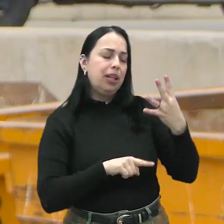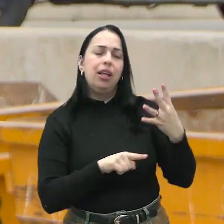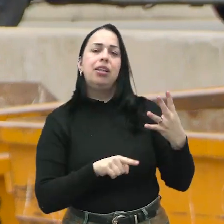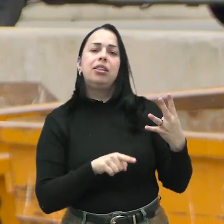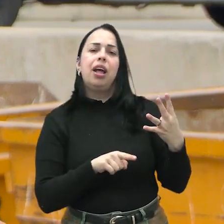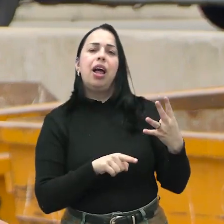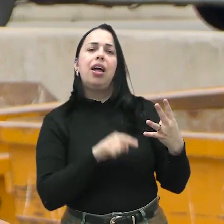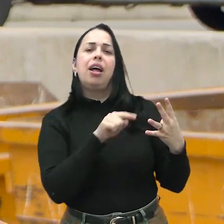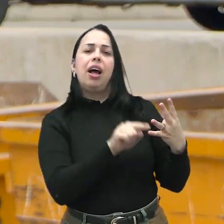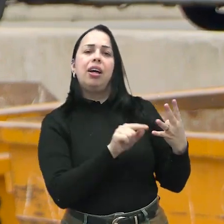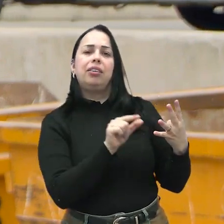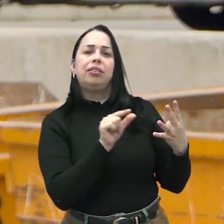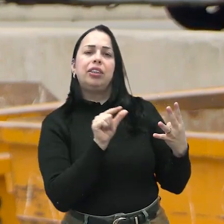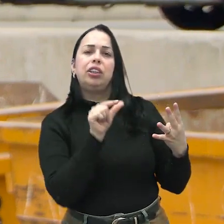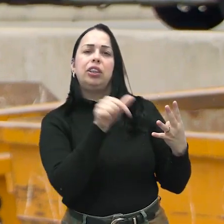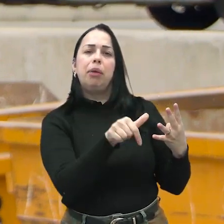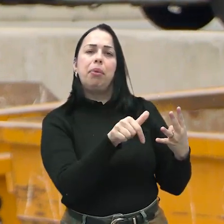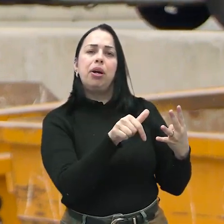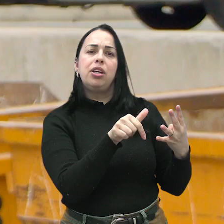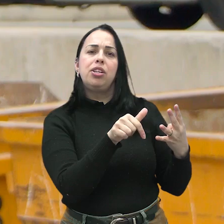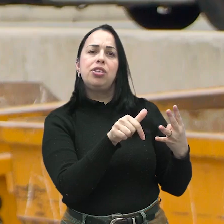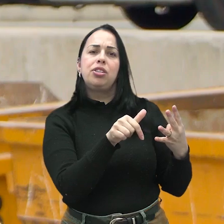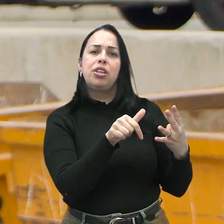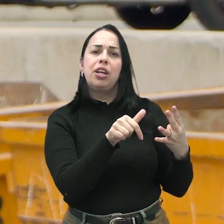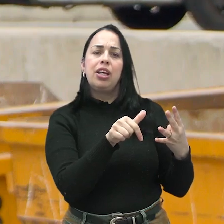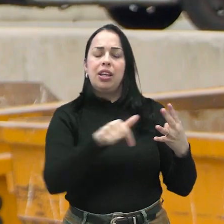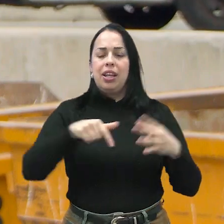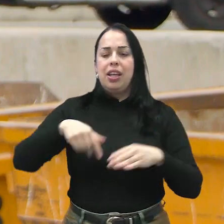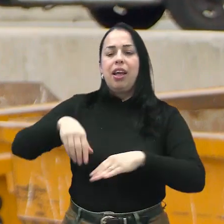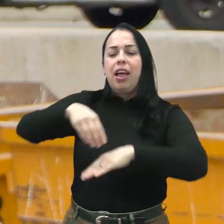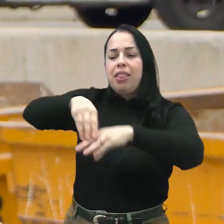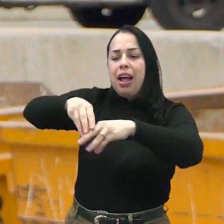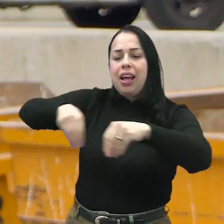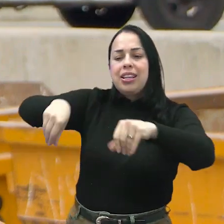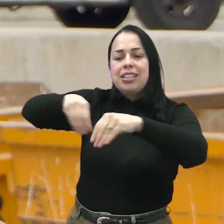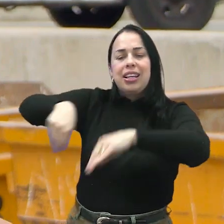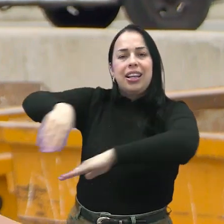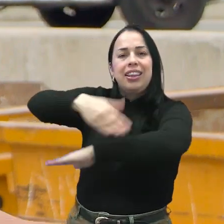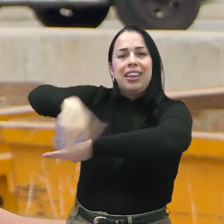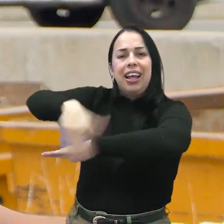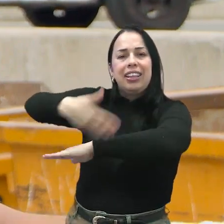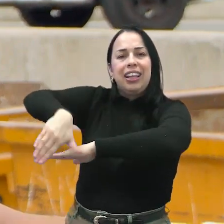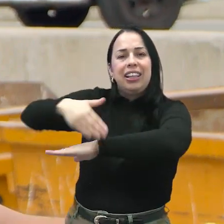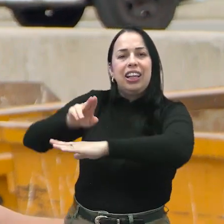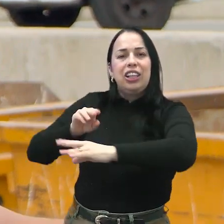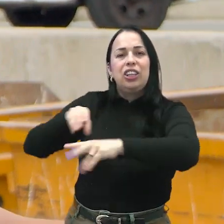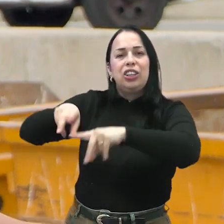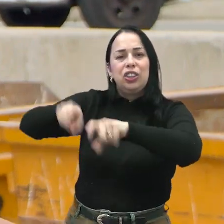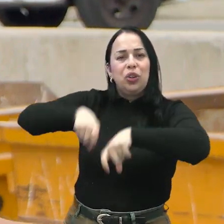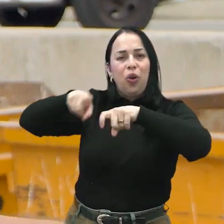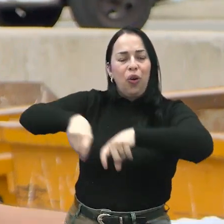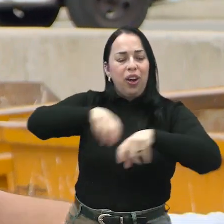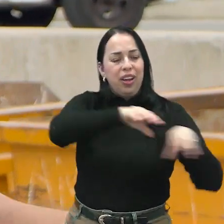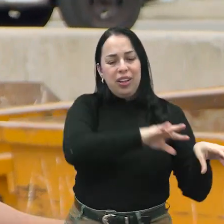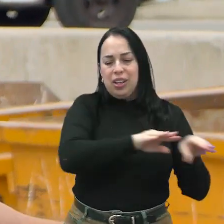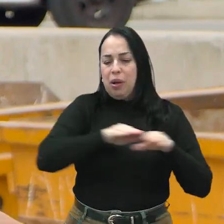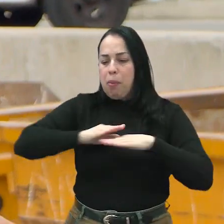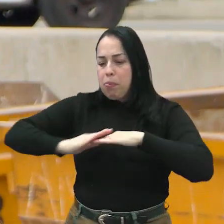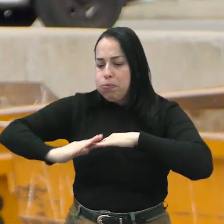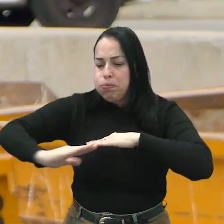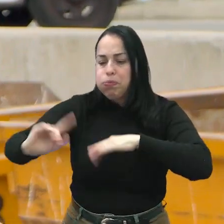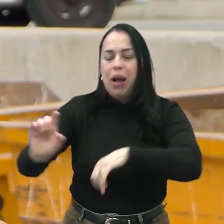resíduo ele é destinado ao recobrimento das estradas rurais. O resíduo eletroeletrônico ele vai para